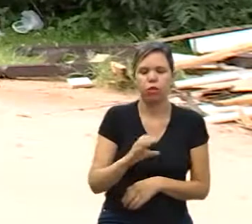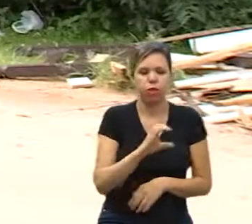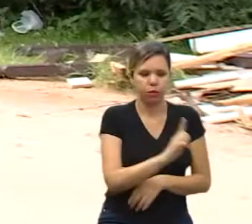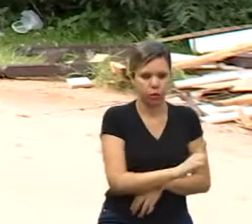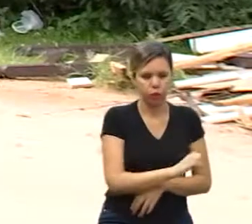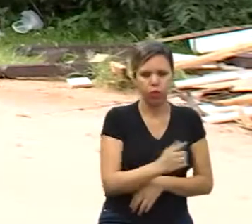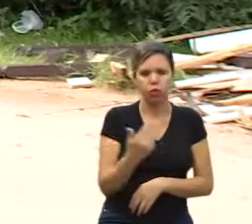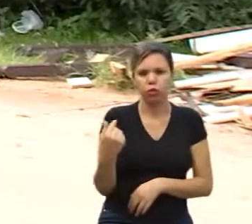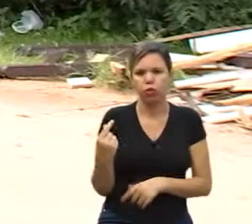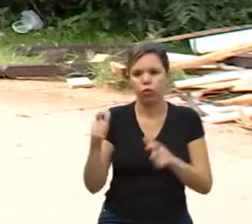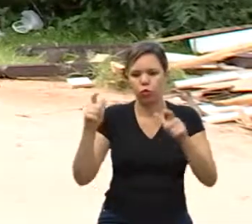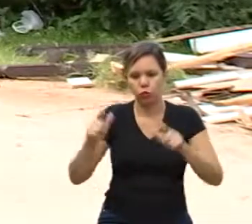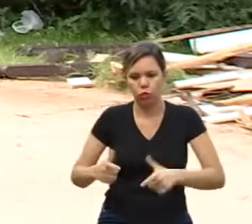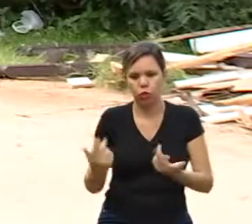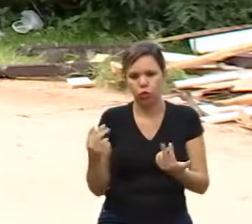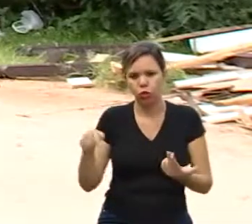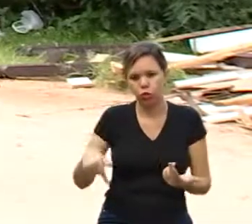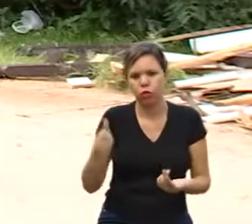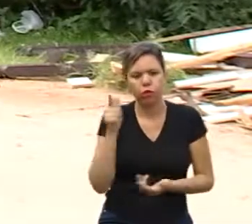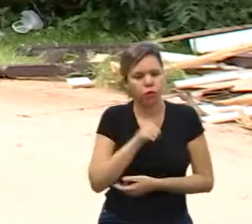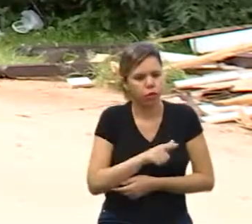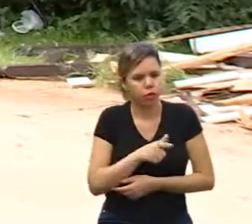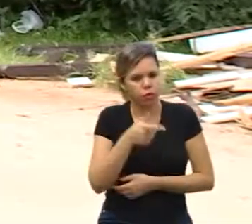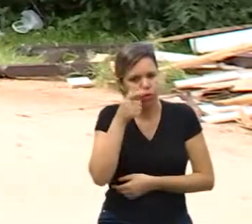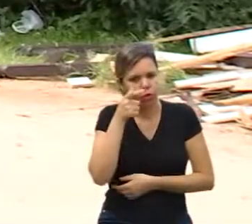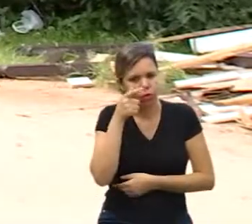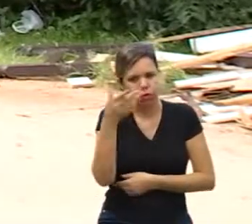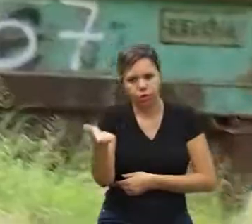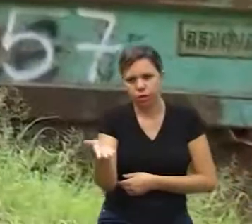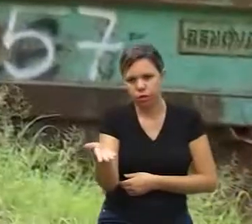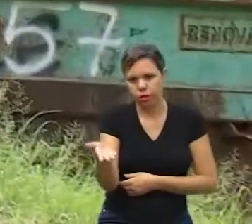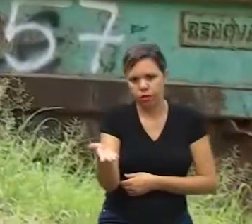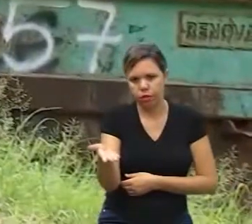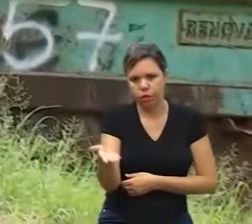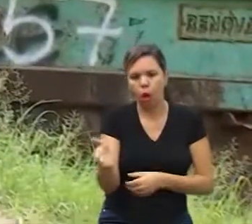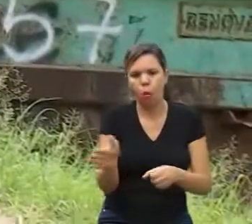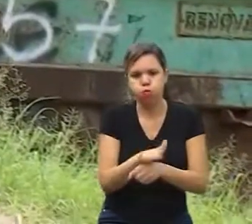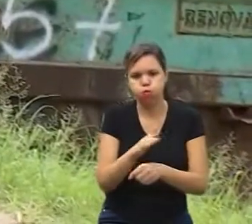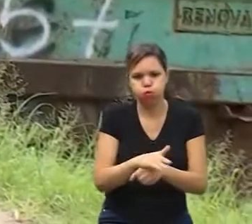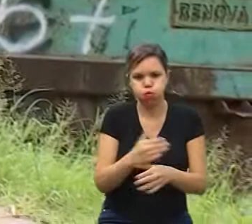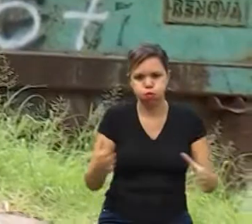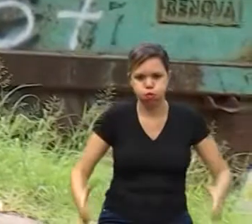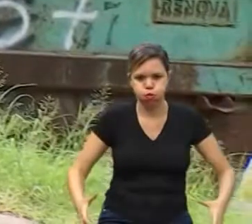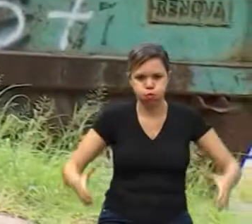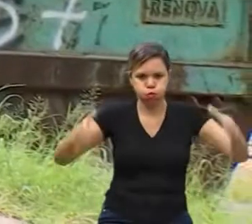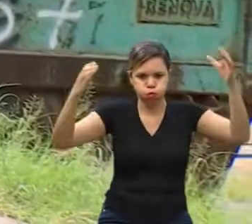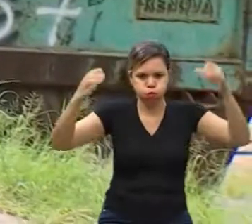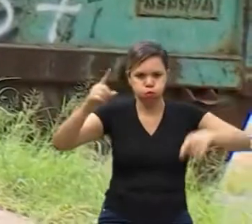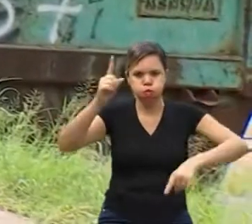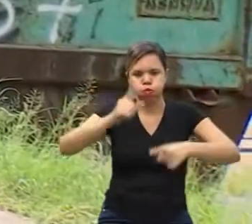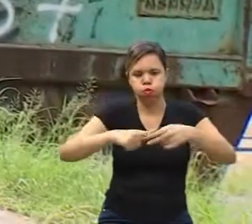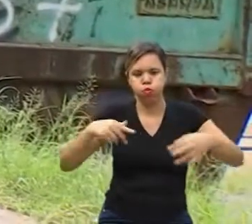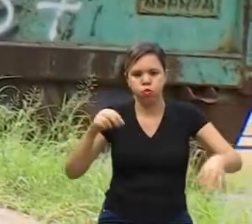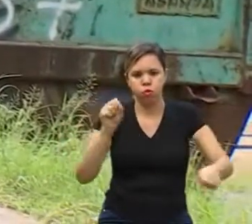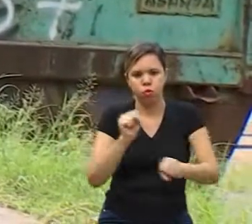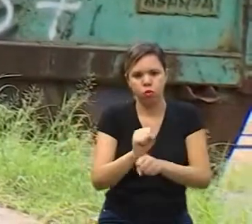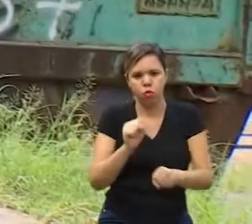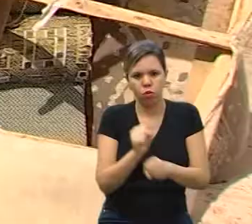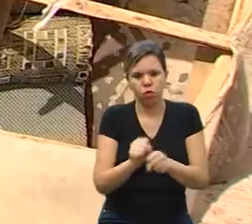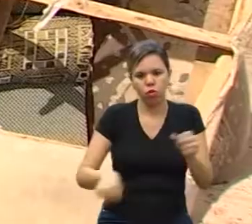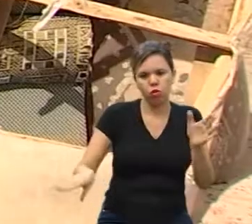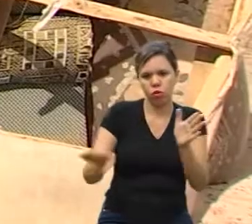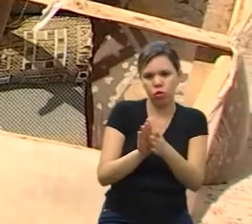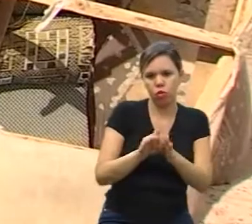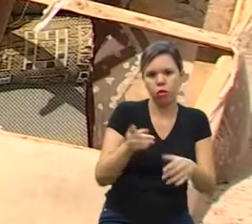Campo Grande. Para um espaço como esse, a gente consegue ver na prática que nós enchemos um container, aqui o material está aguardando